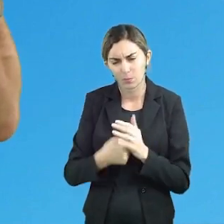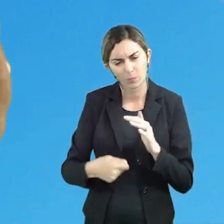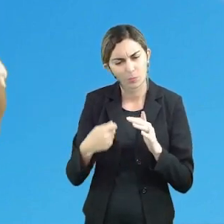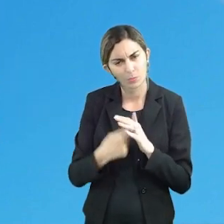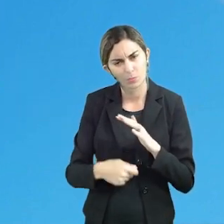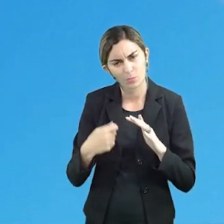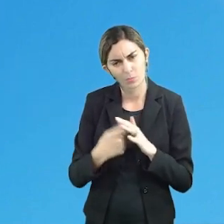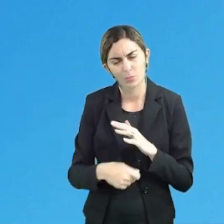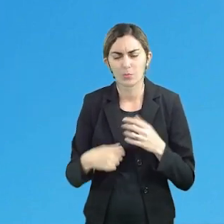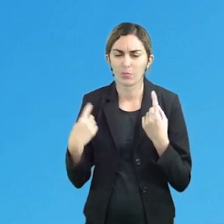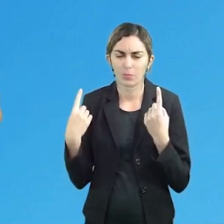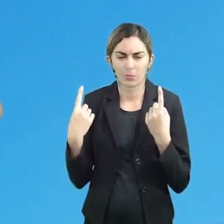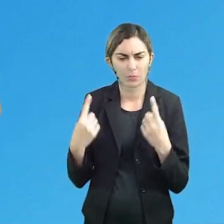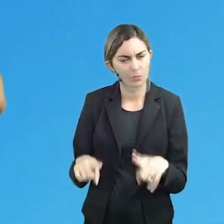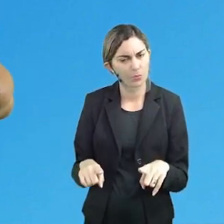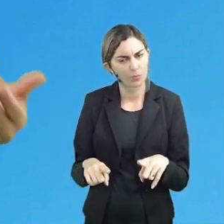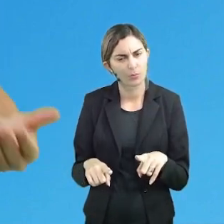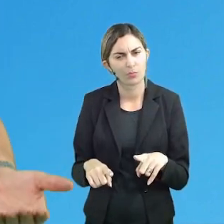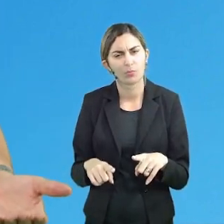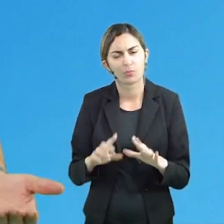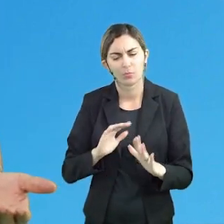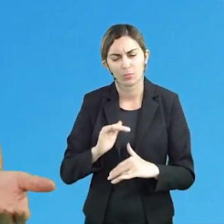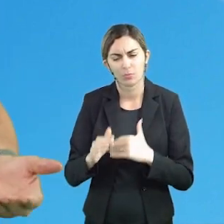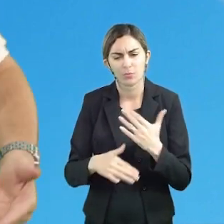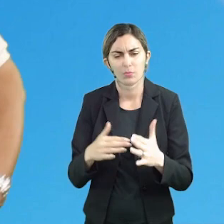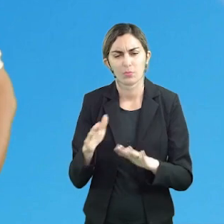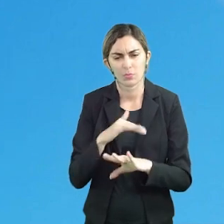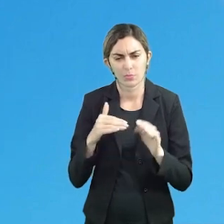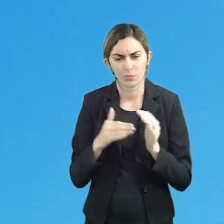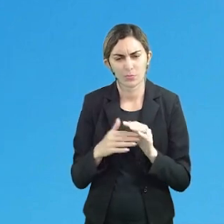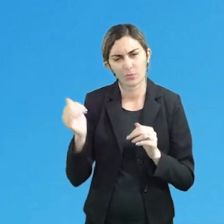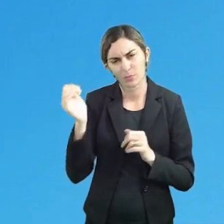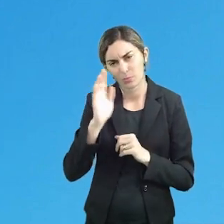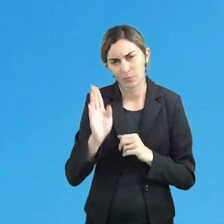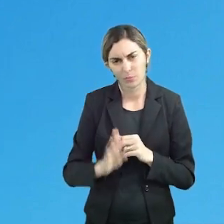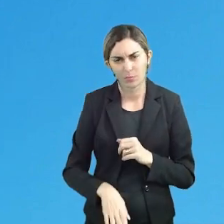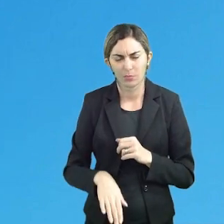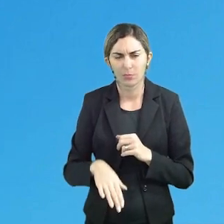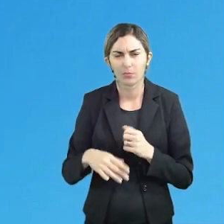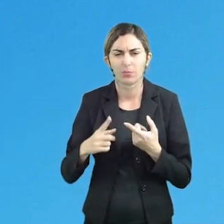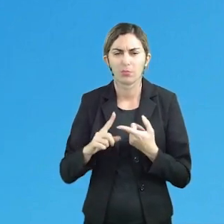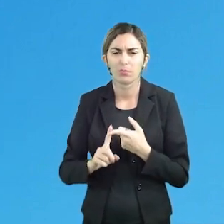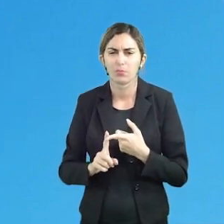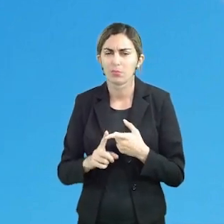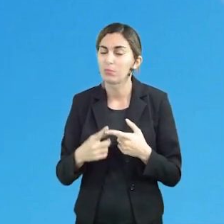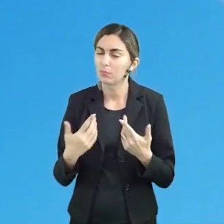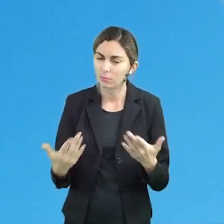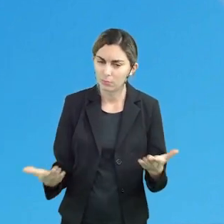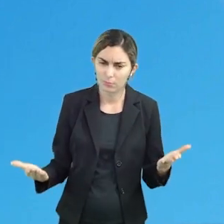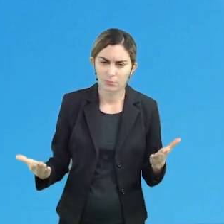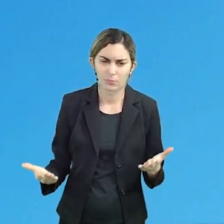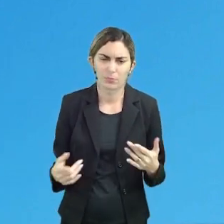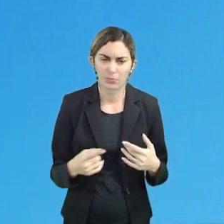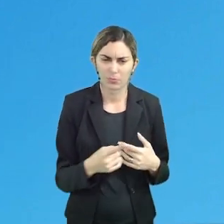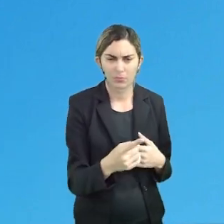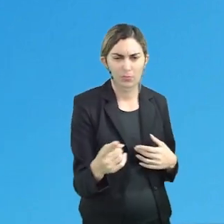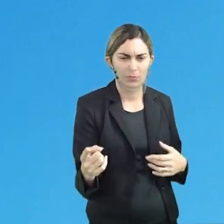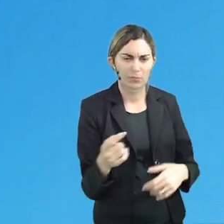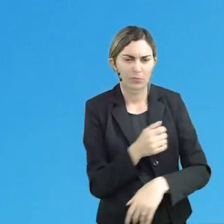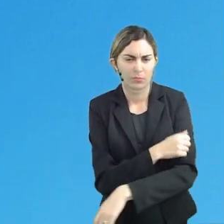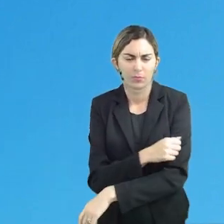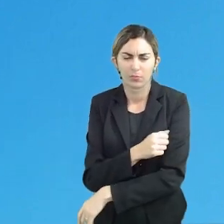resistência contra aquele processo todo em que o Brasil estava mergulhado. Que tal você,